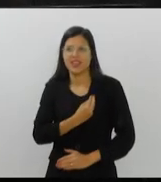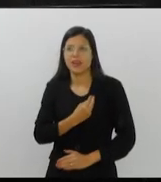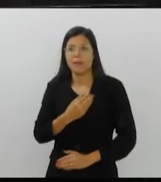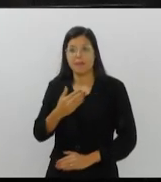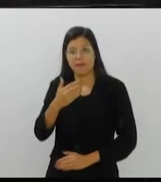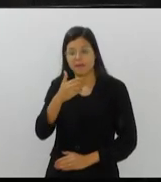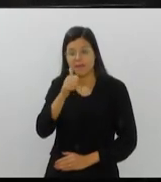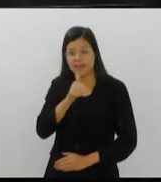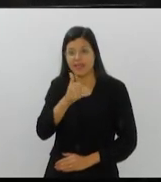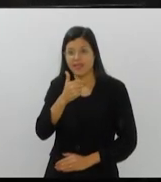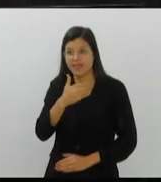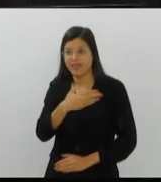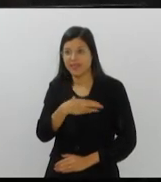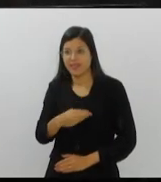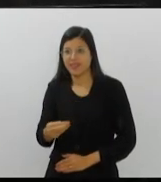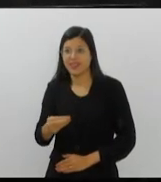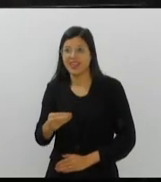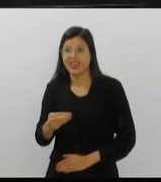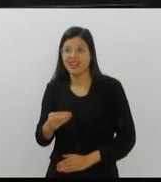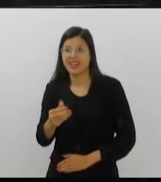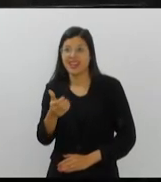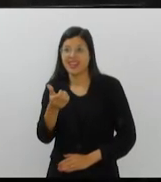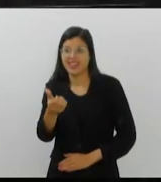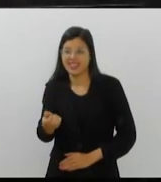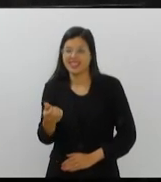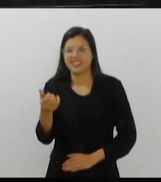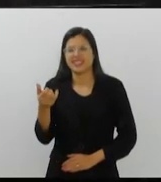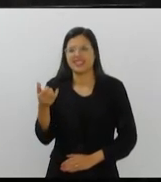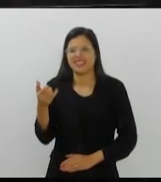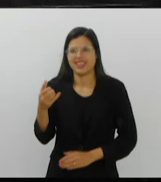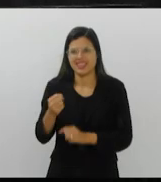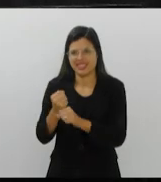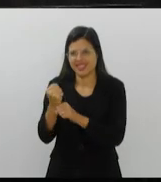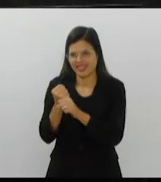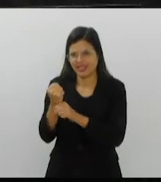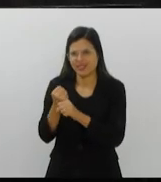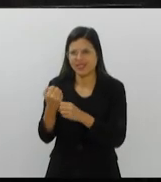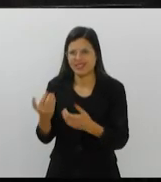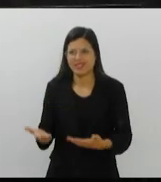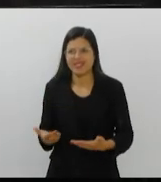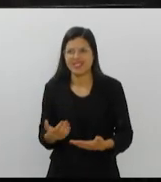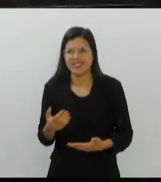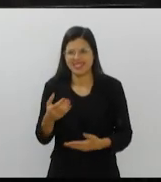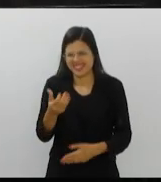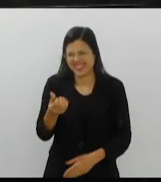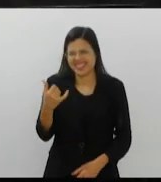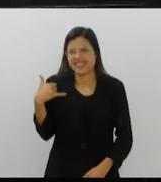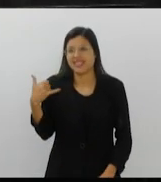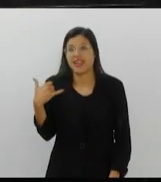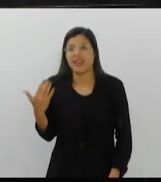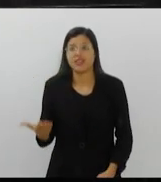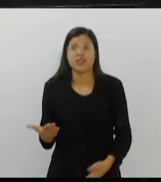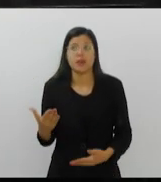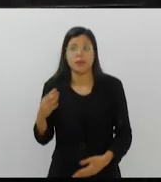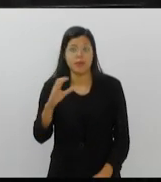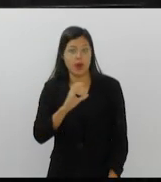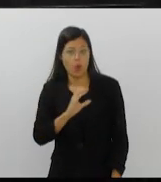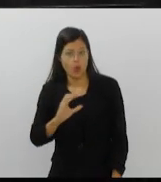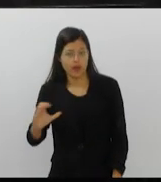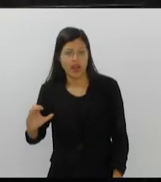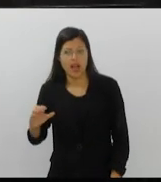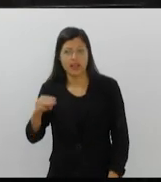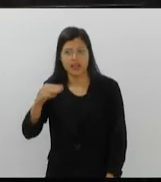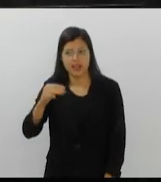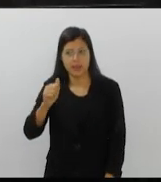ganhei esse presente agora, né, tem 6 anos. E eu não podia deixar de mencionar também a minha cunhada, Márcia, o